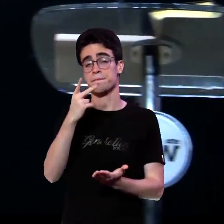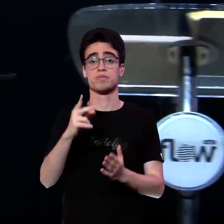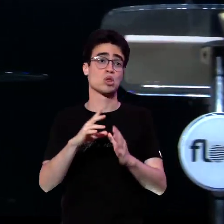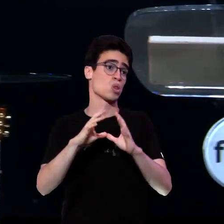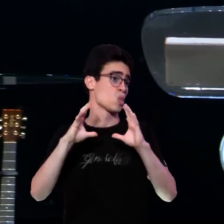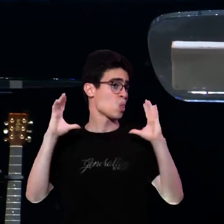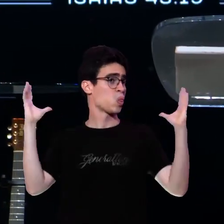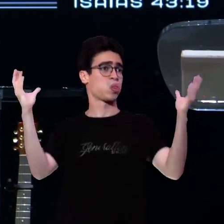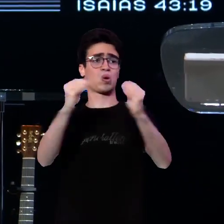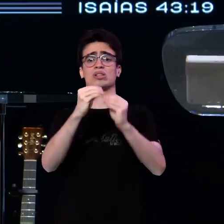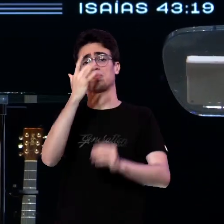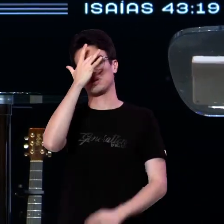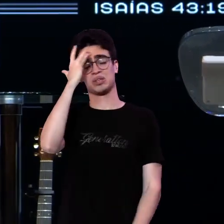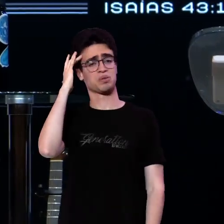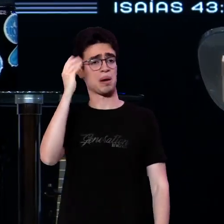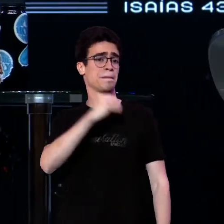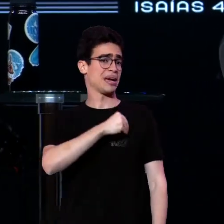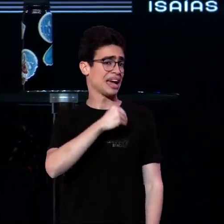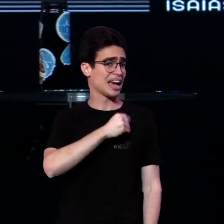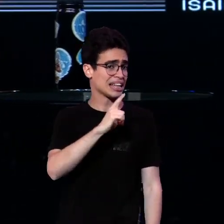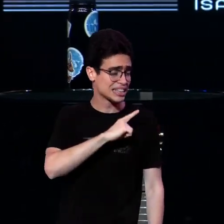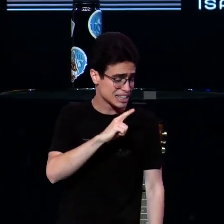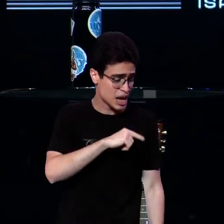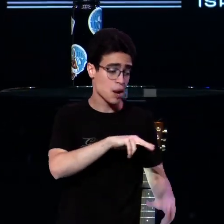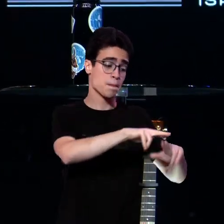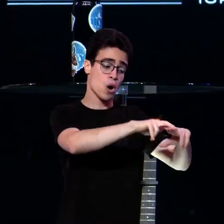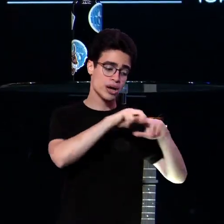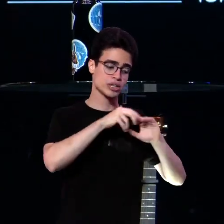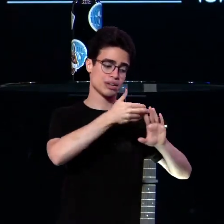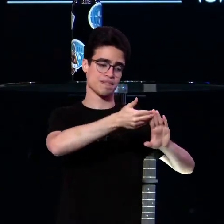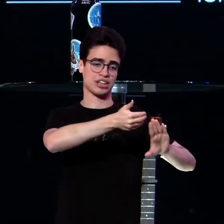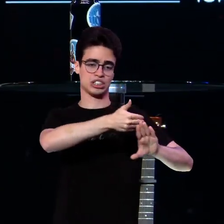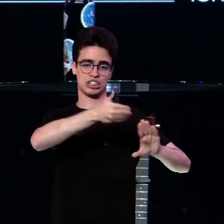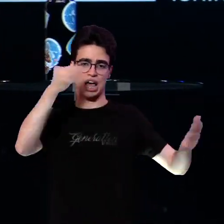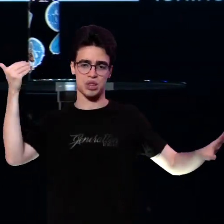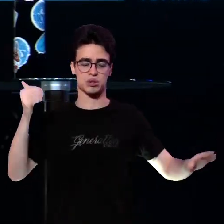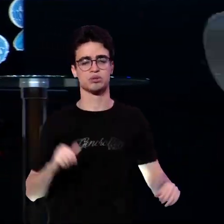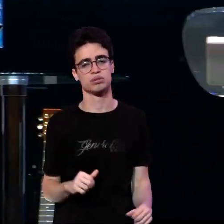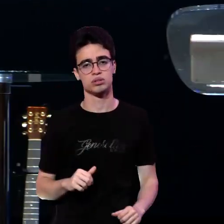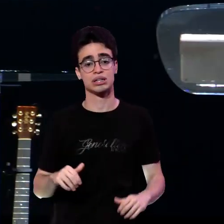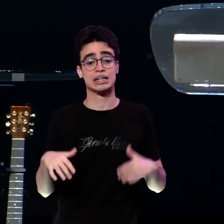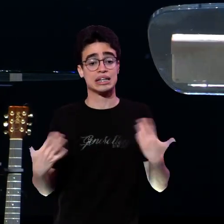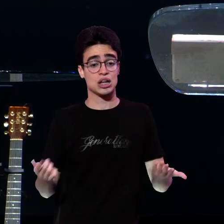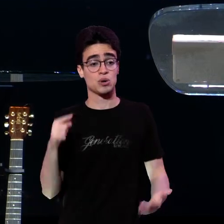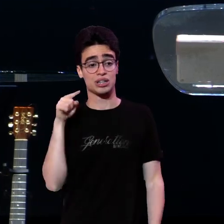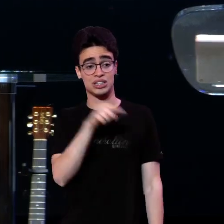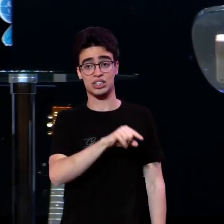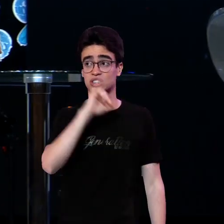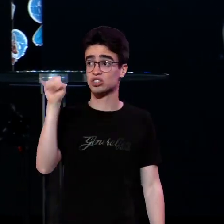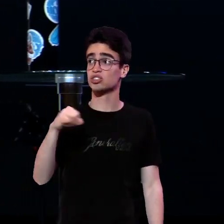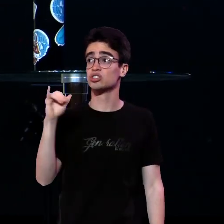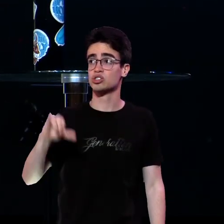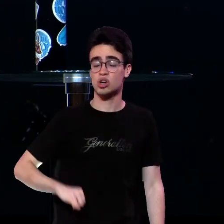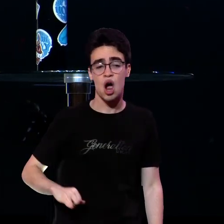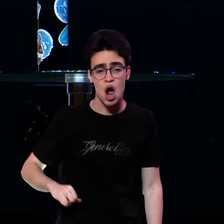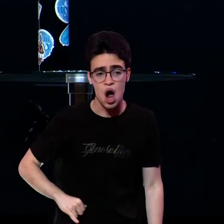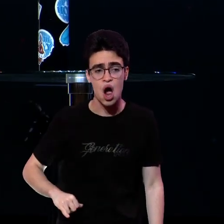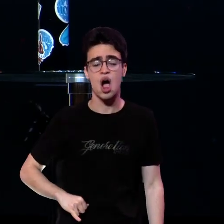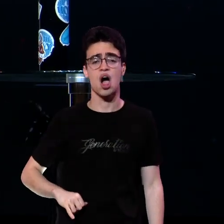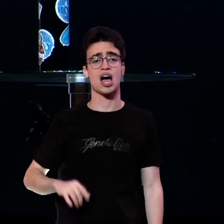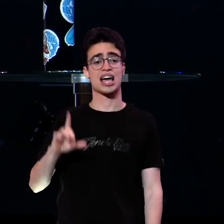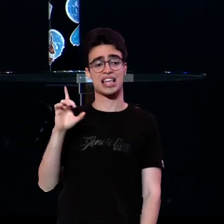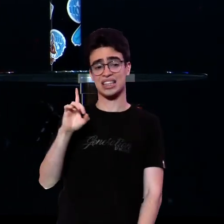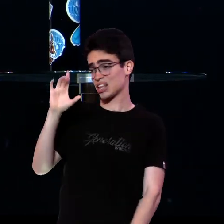pecaram e estão afastados da presença de Deus. Então Jó, sem crer em Deus,